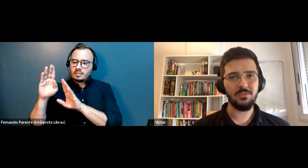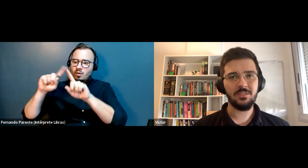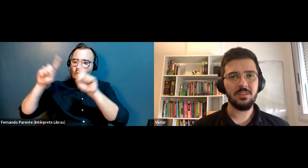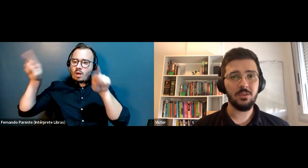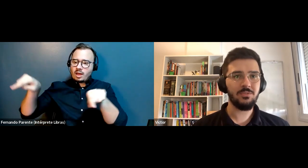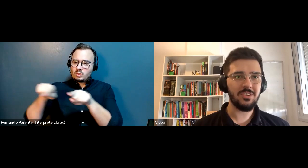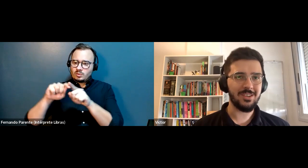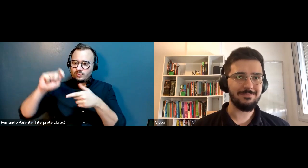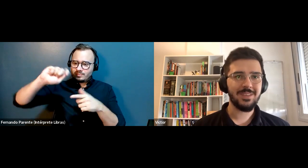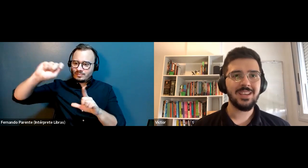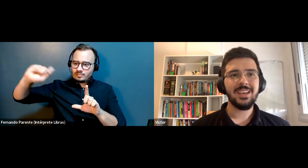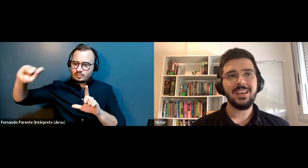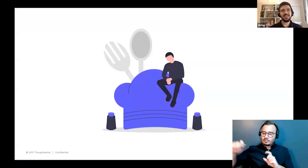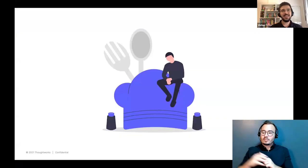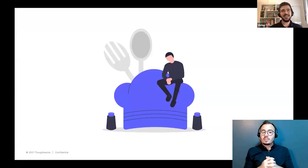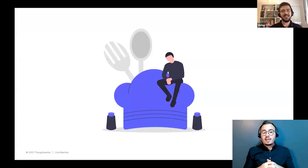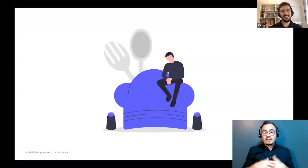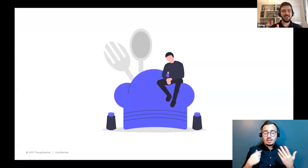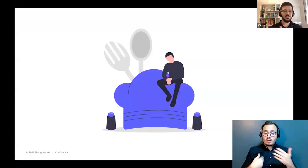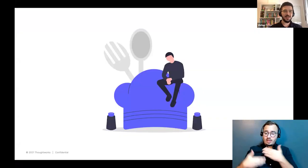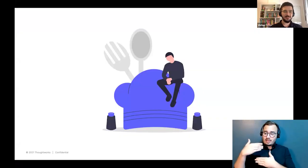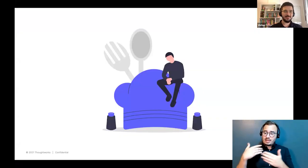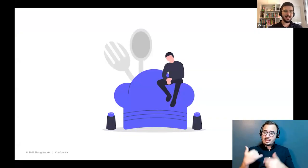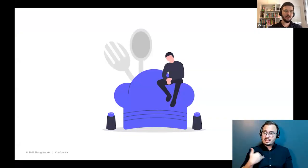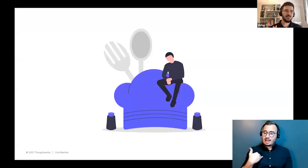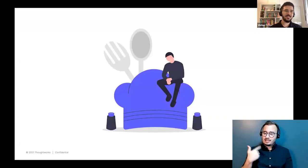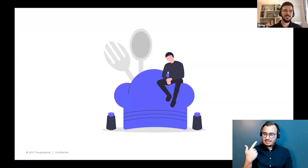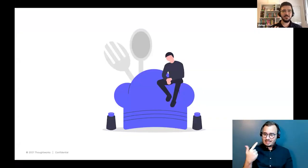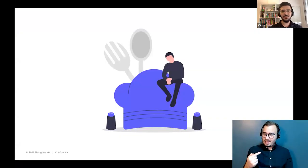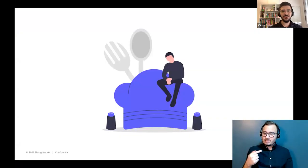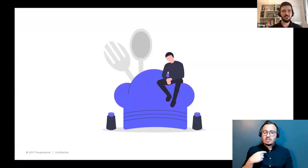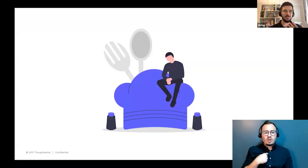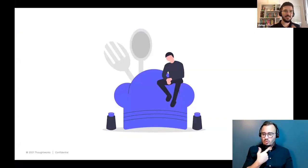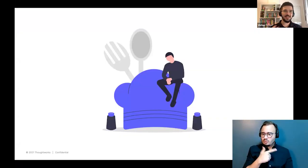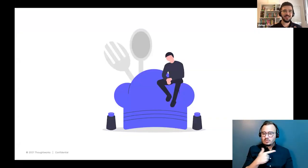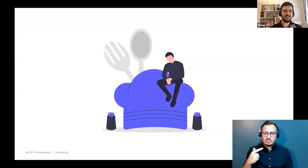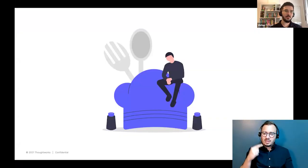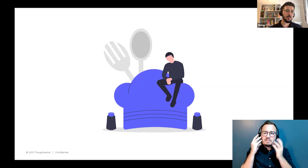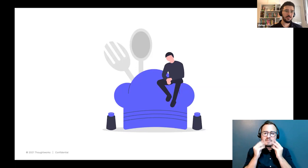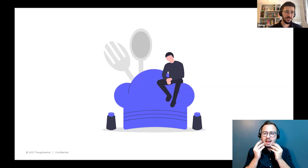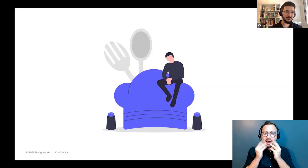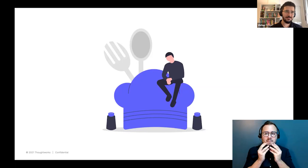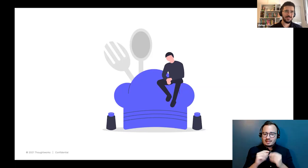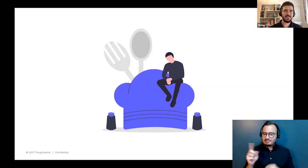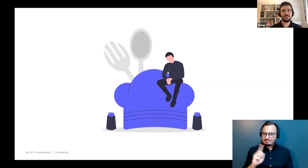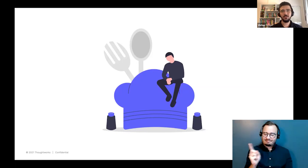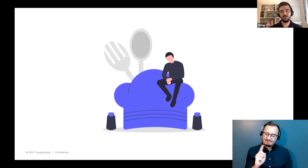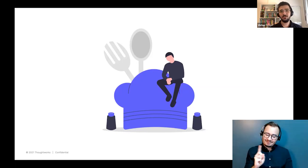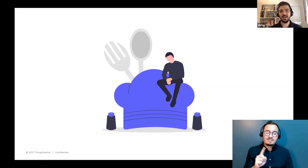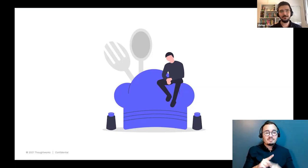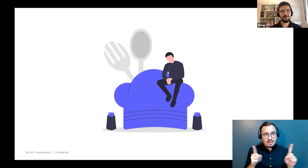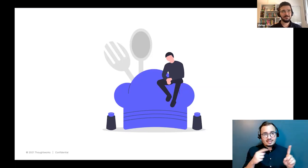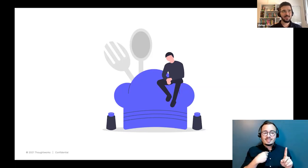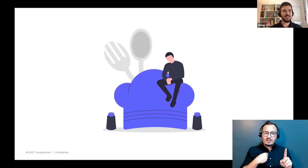17 anos, eu não tinha. E naquela época, eu decidi que estava na hora de eu começar a ganhar o meu próprio dinheiro, né? Até então eu